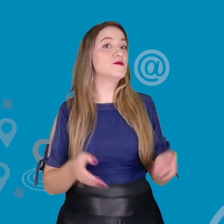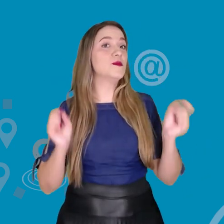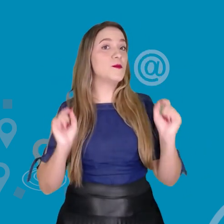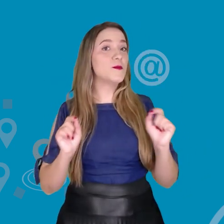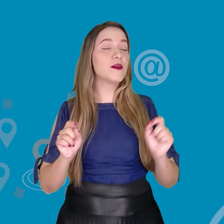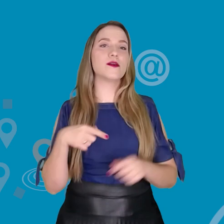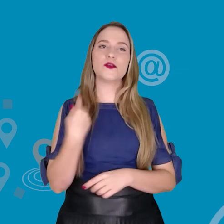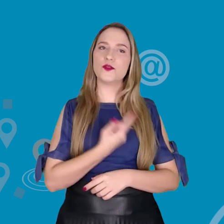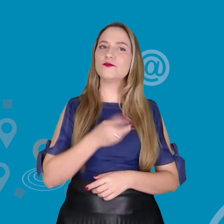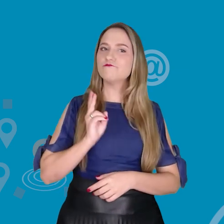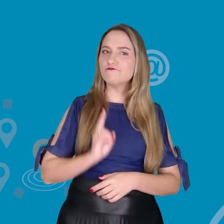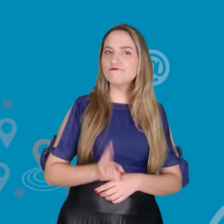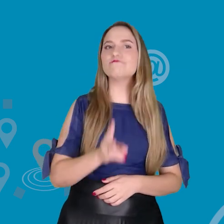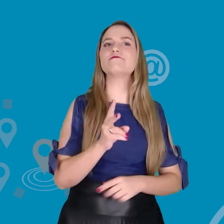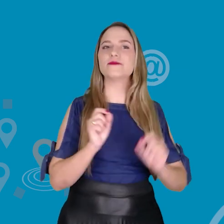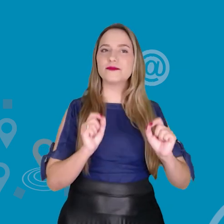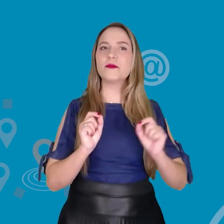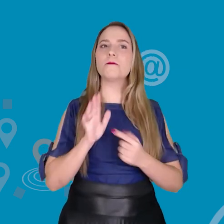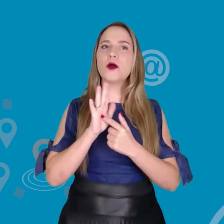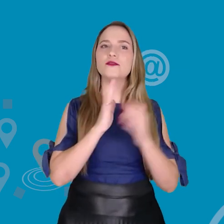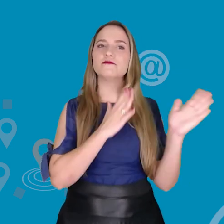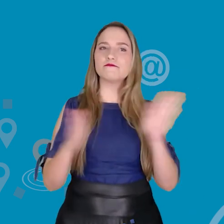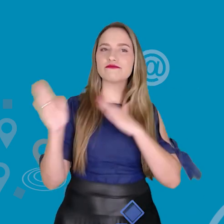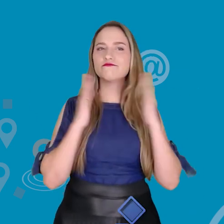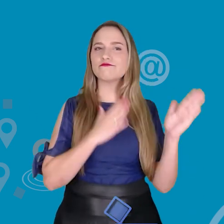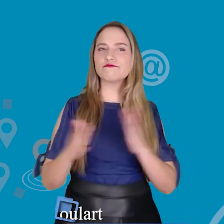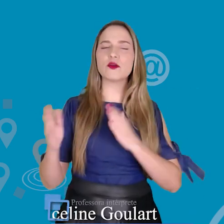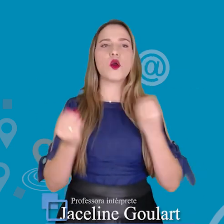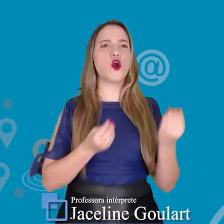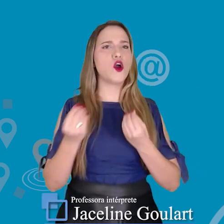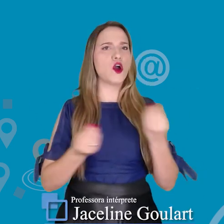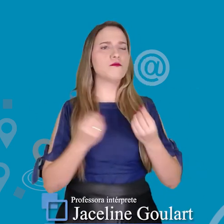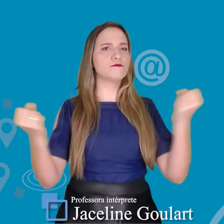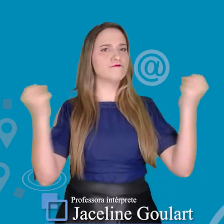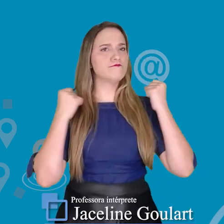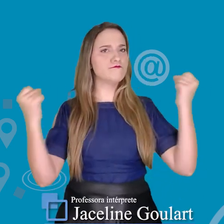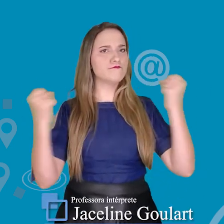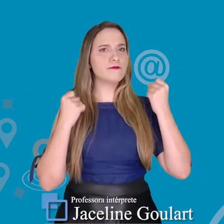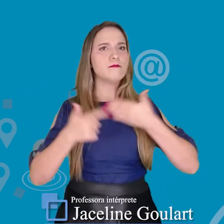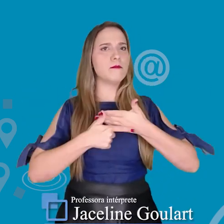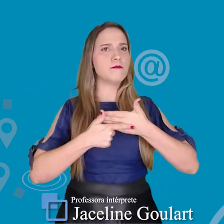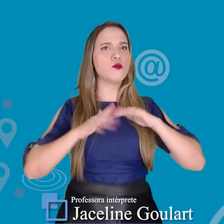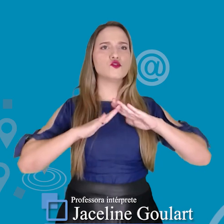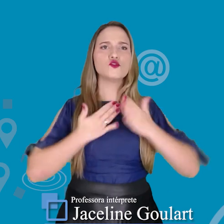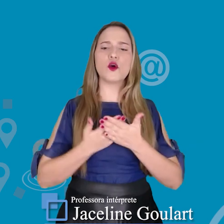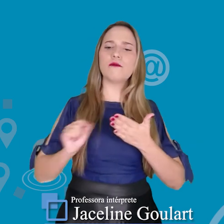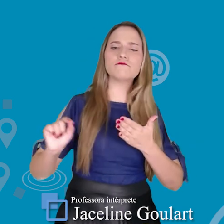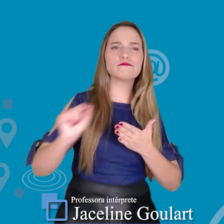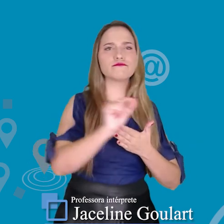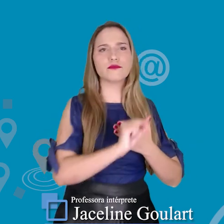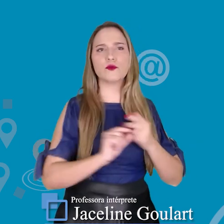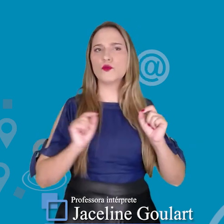vamos dar continuidade à nossa série acerca do papel da educação física no contexto escolar.